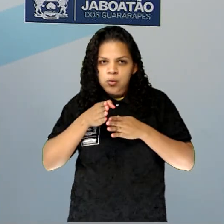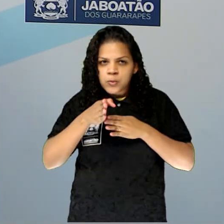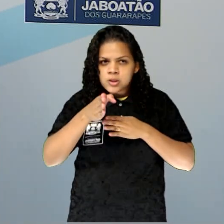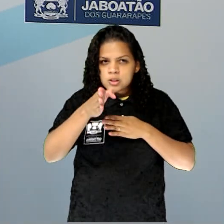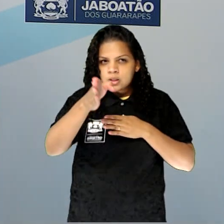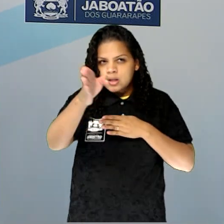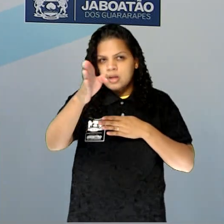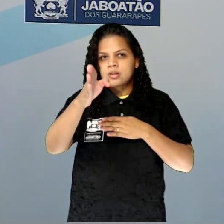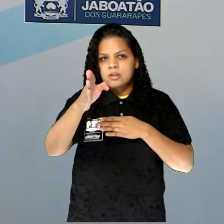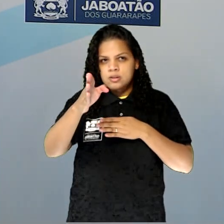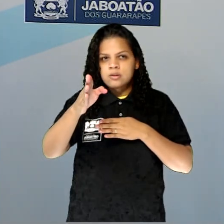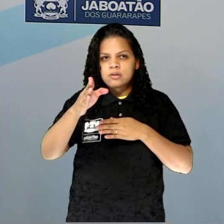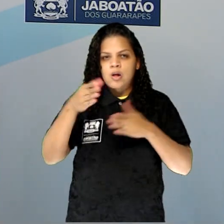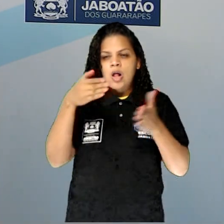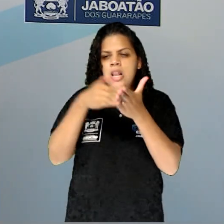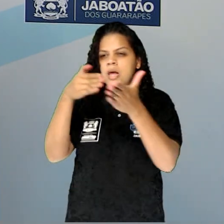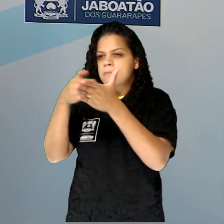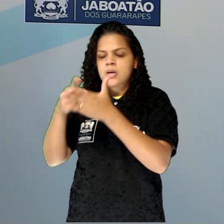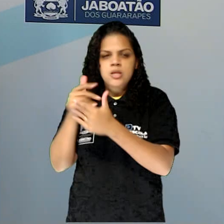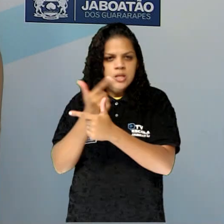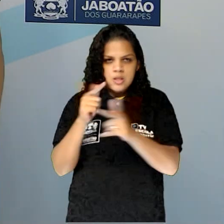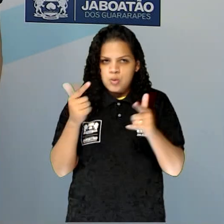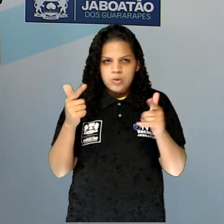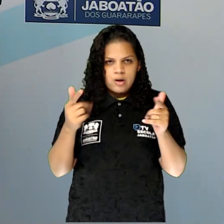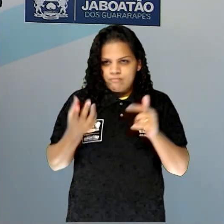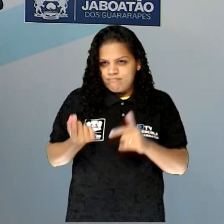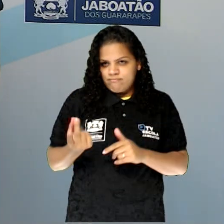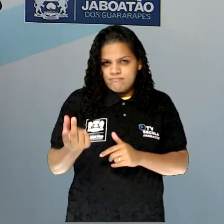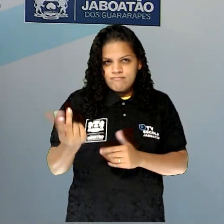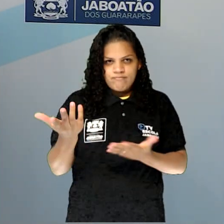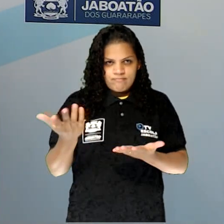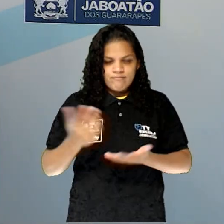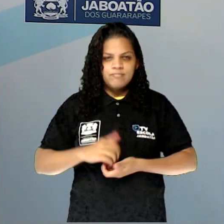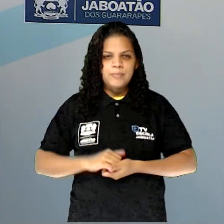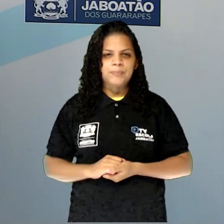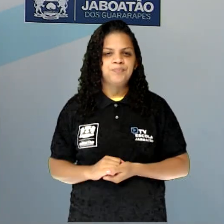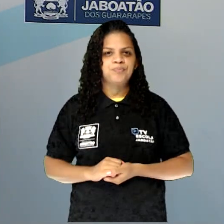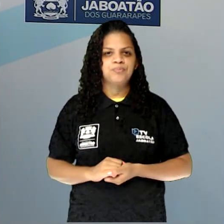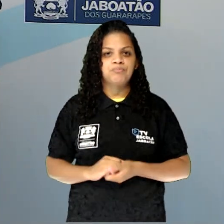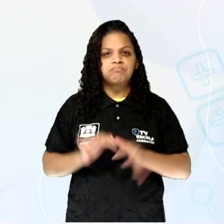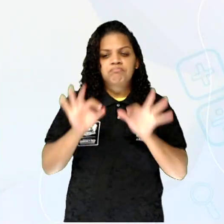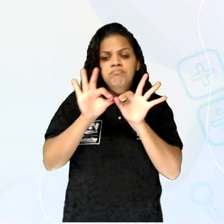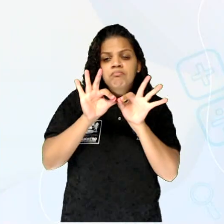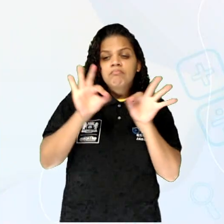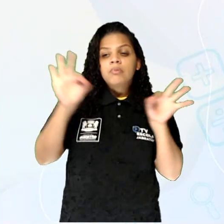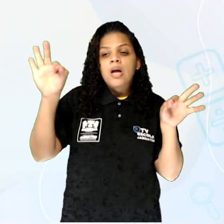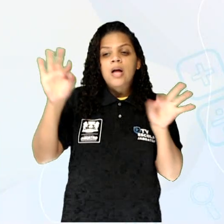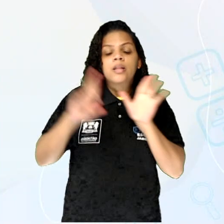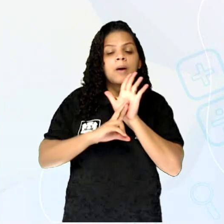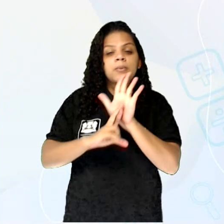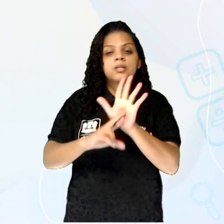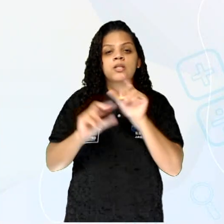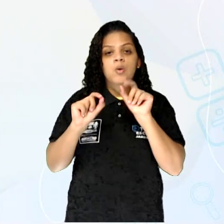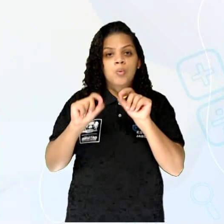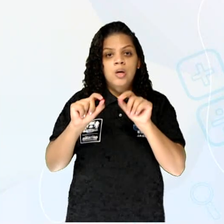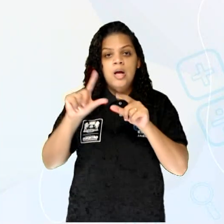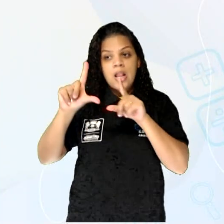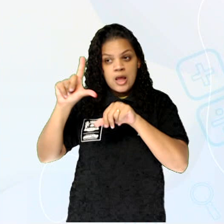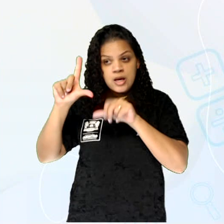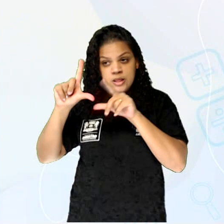infinitas tá bom e a reta ela é representada por letras